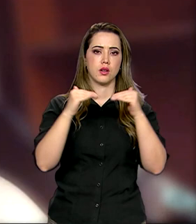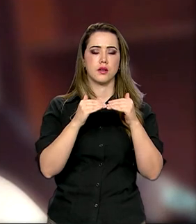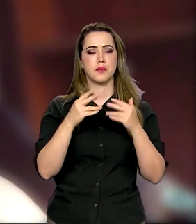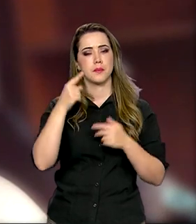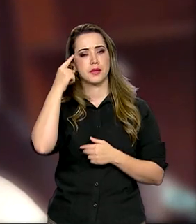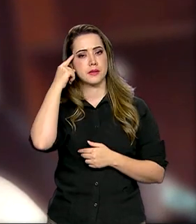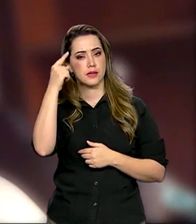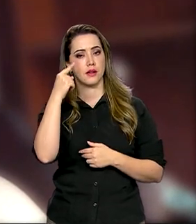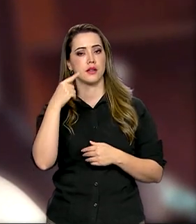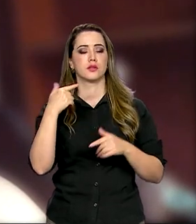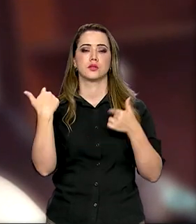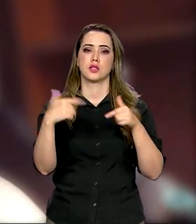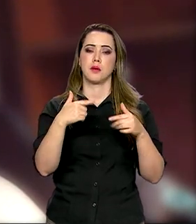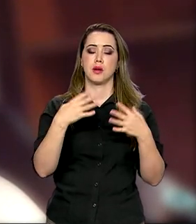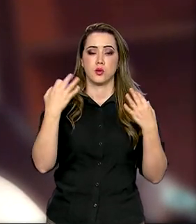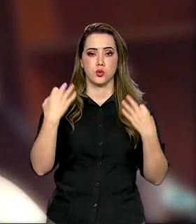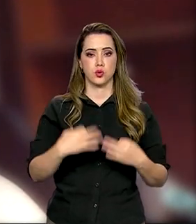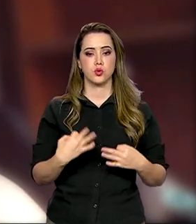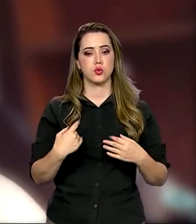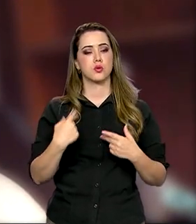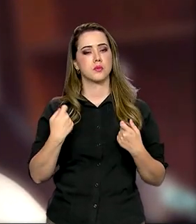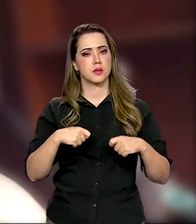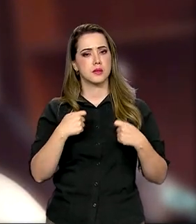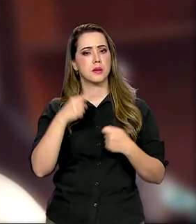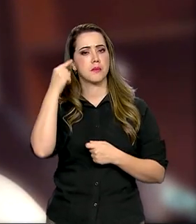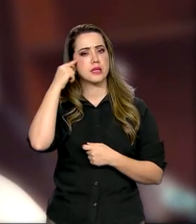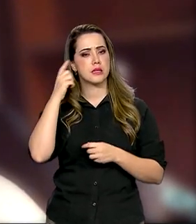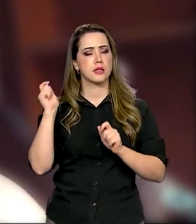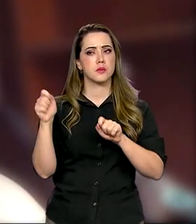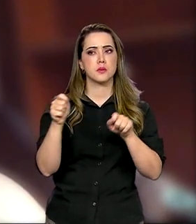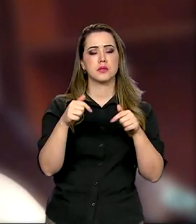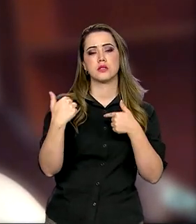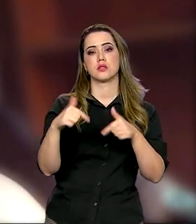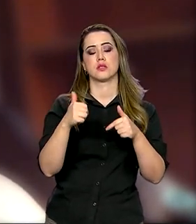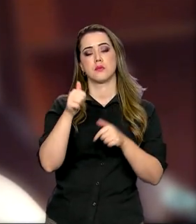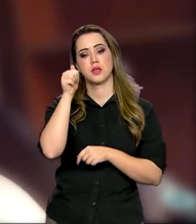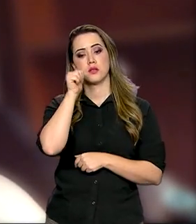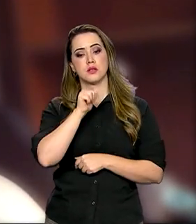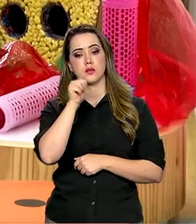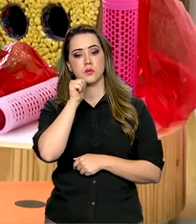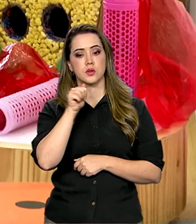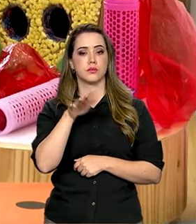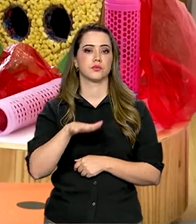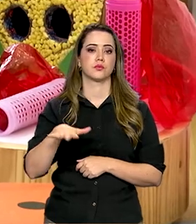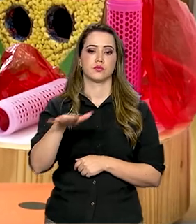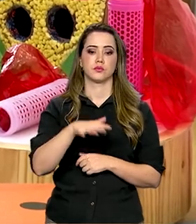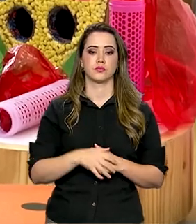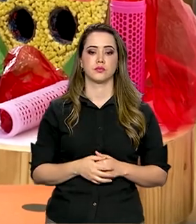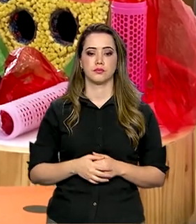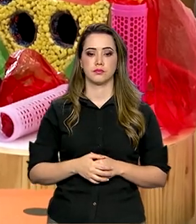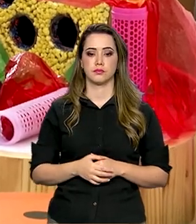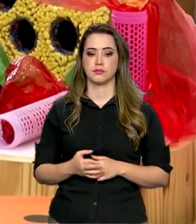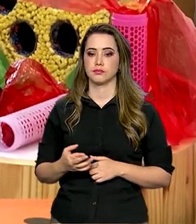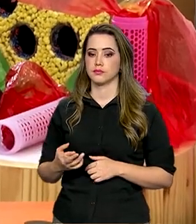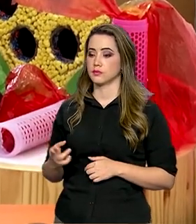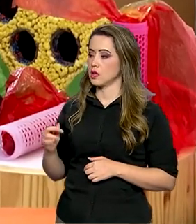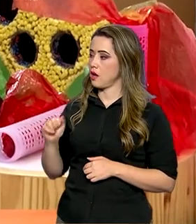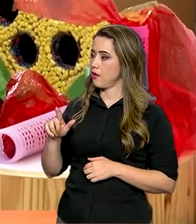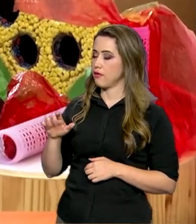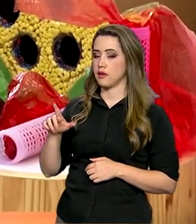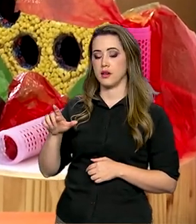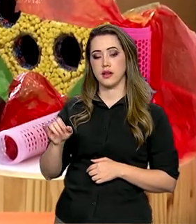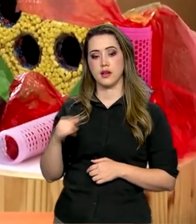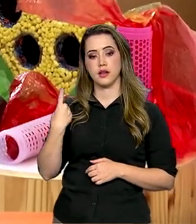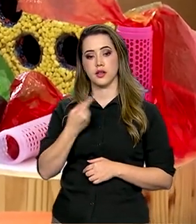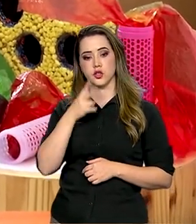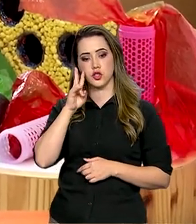trabalho mais justo, a gente tem que pensar nas condições de trabalho das mulheres como um todo. A Rafaele, que vimos lá no